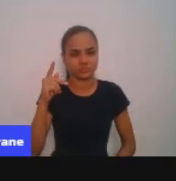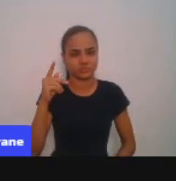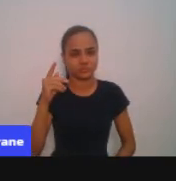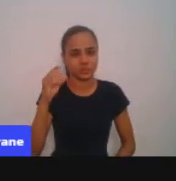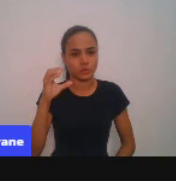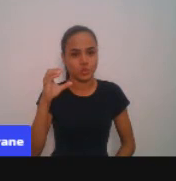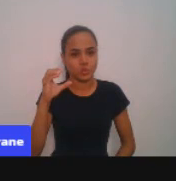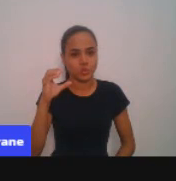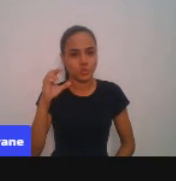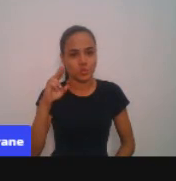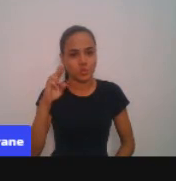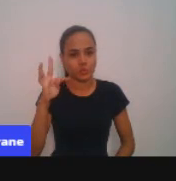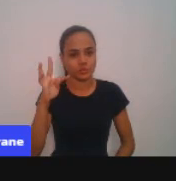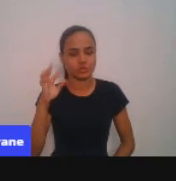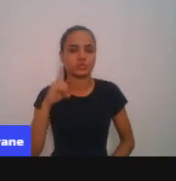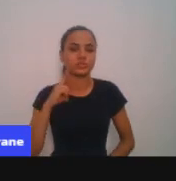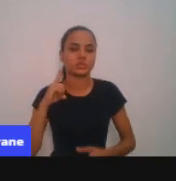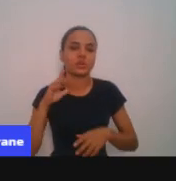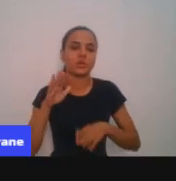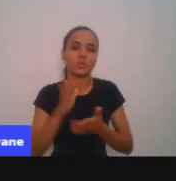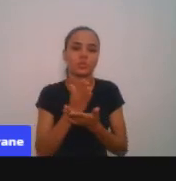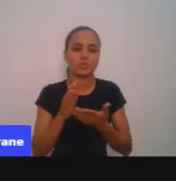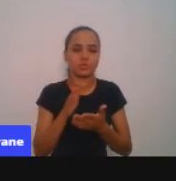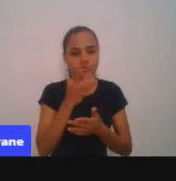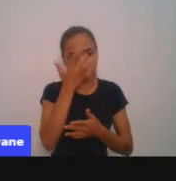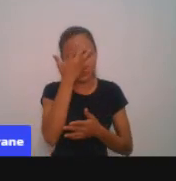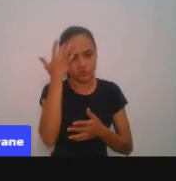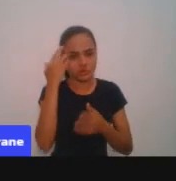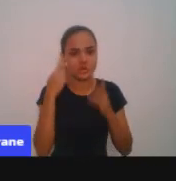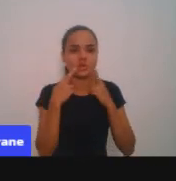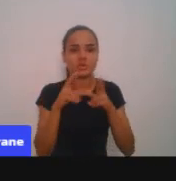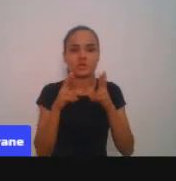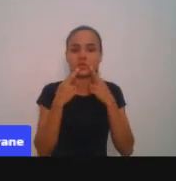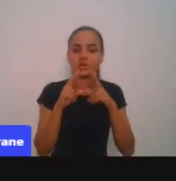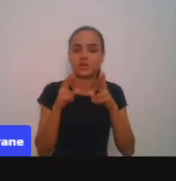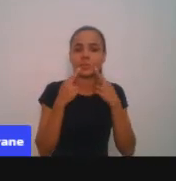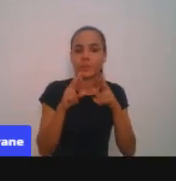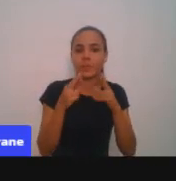muitas pessoas reclamando que às vezes só mostravam vídeos